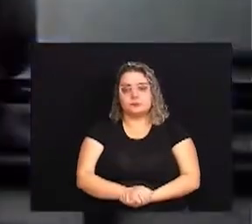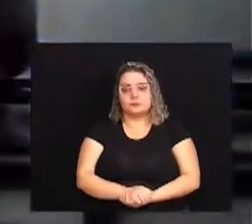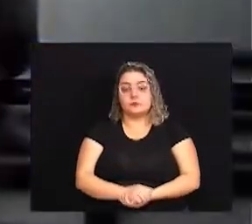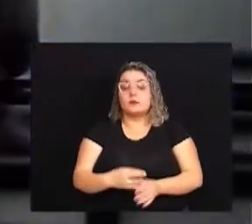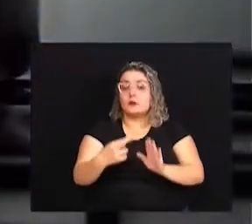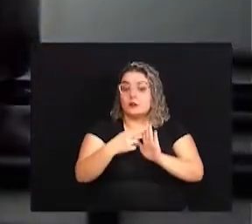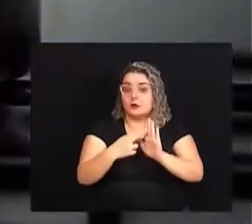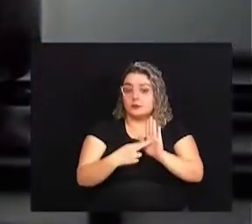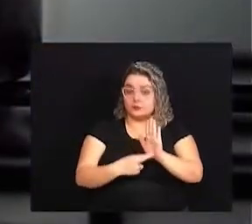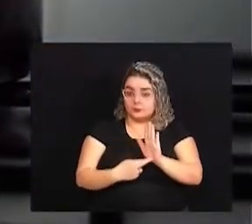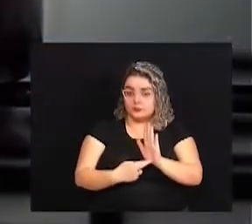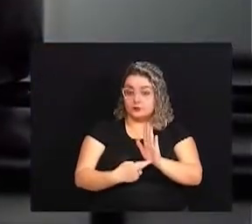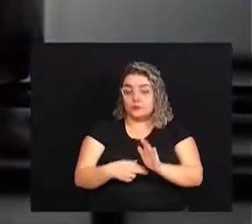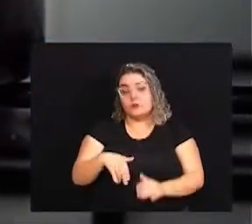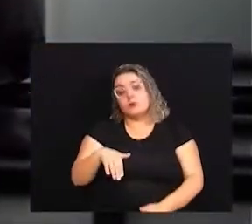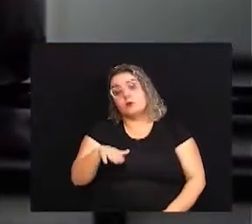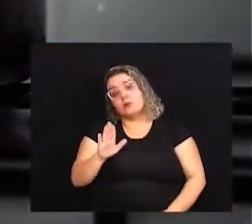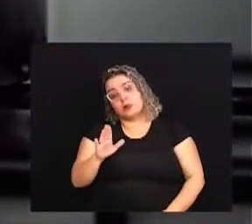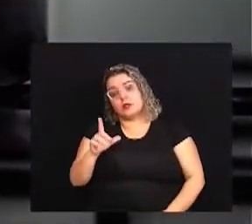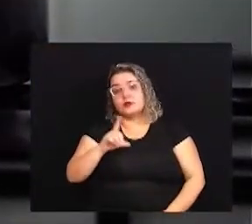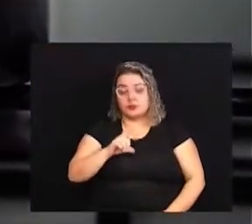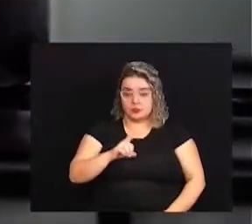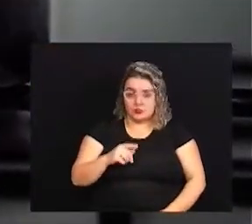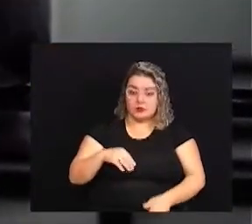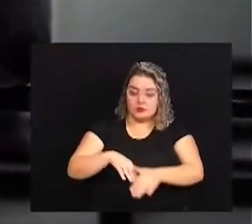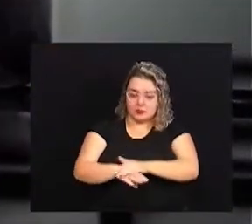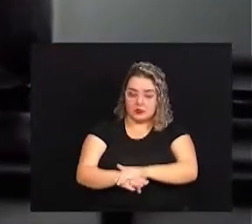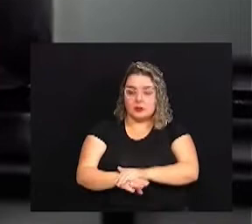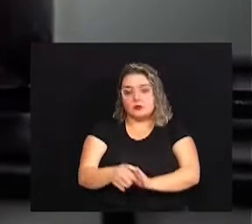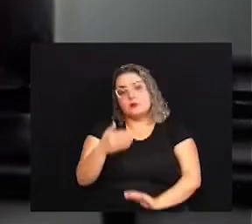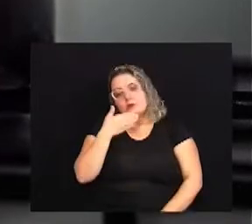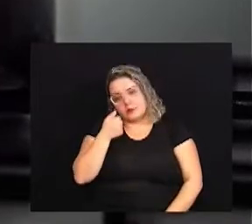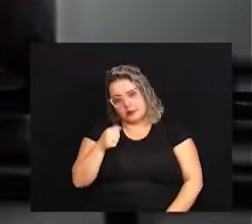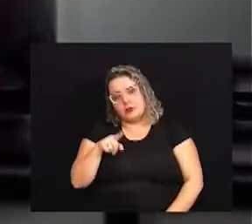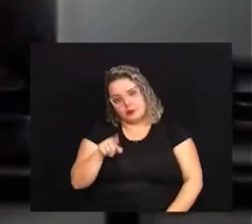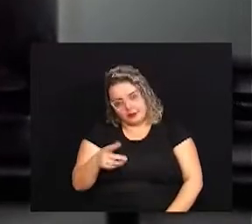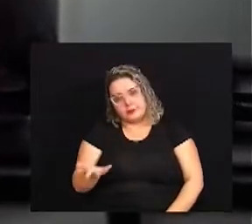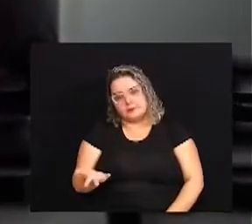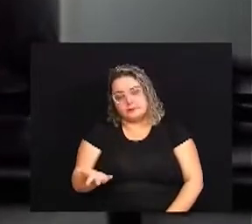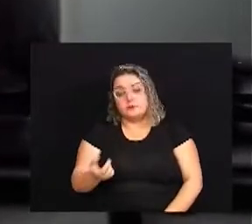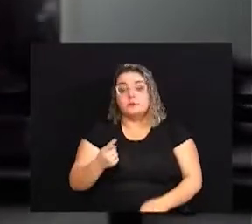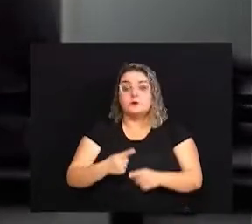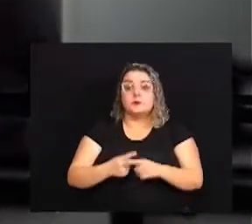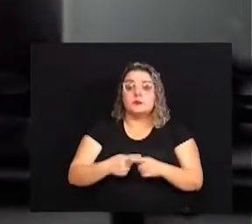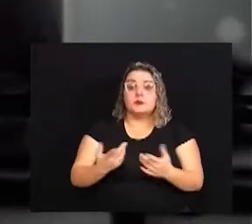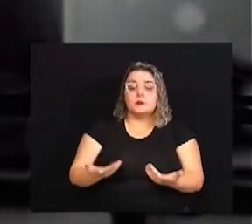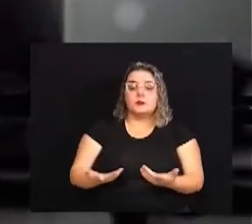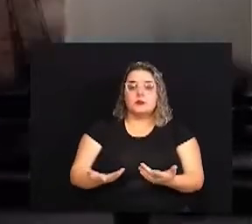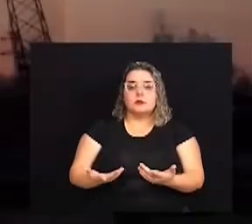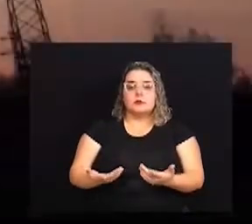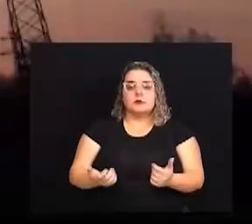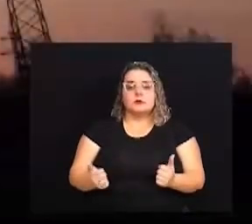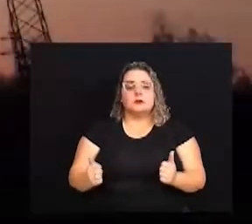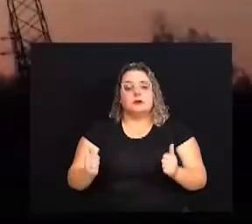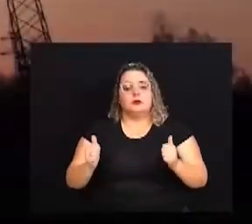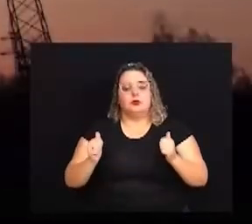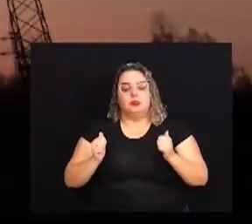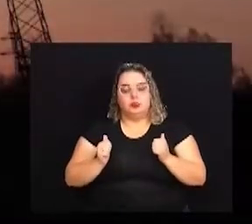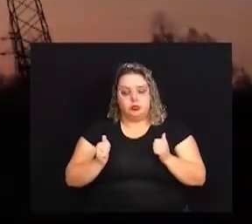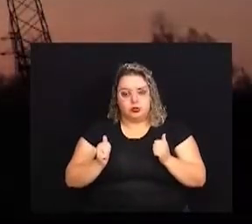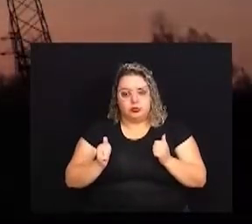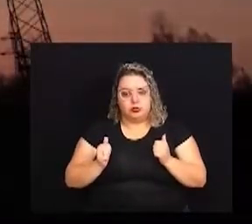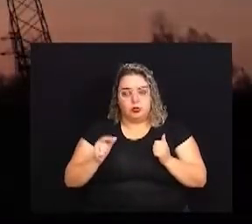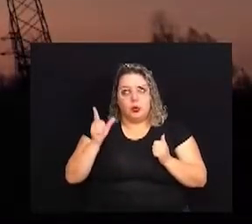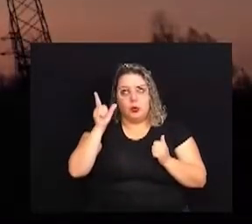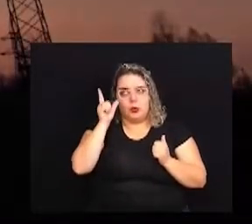podendo, aí a regra é quanto mais você tiver guardado, melhor é, porque você, aquilo que eu falei, você se sente